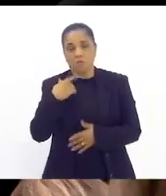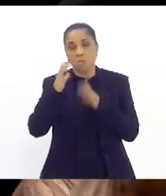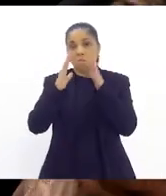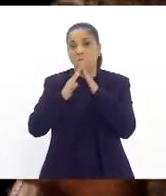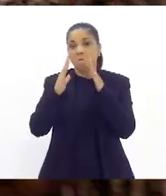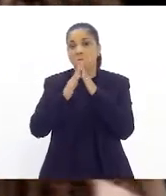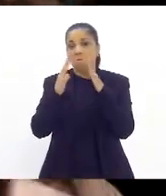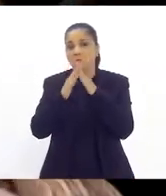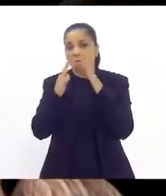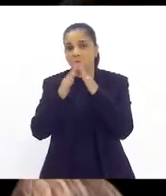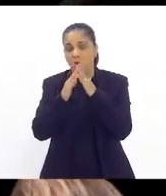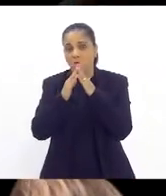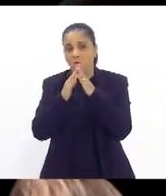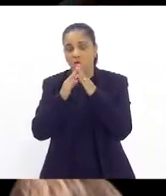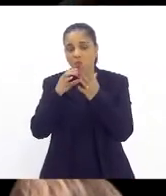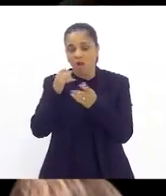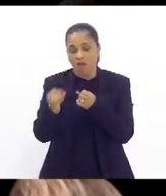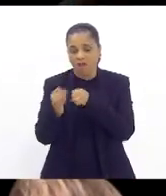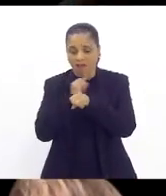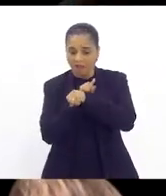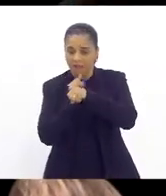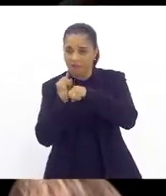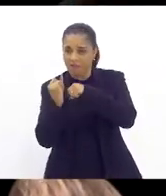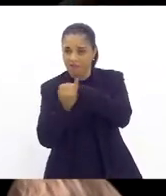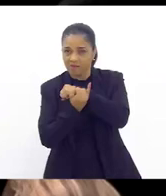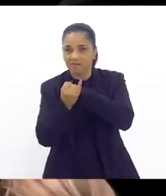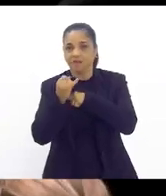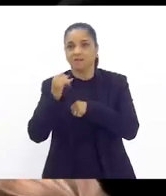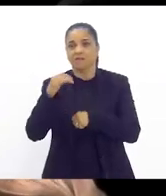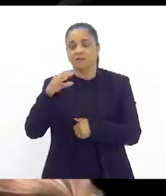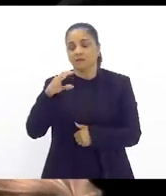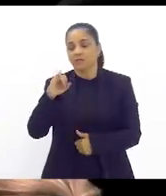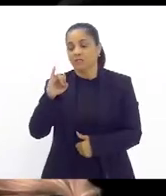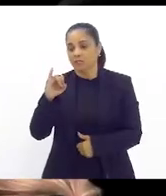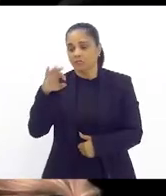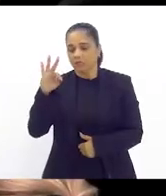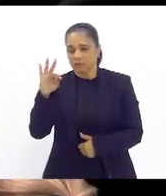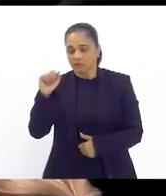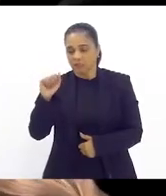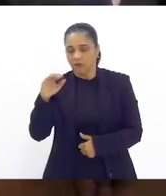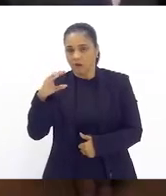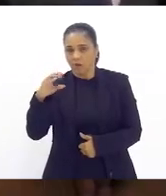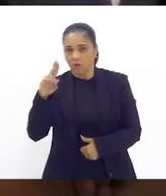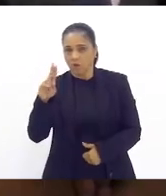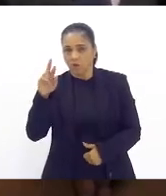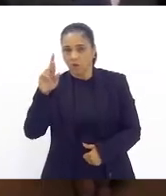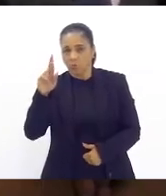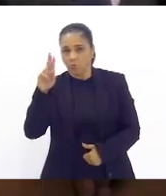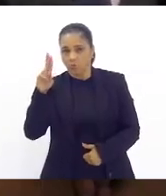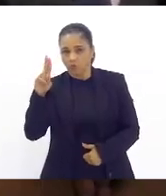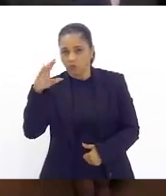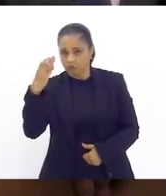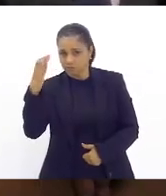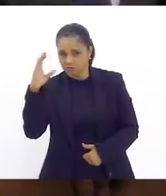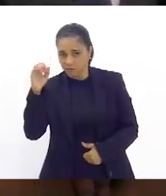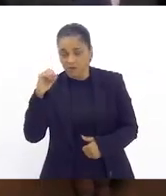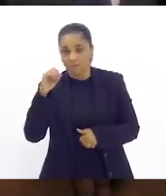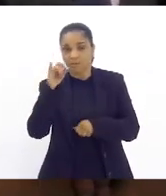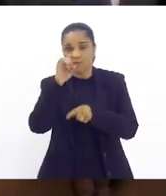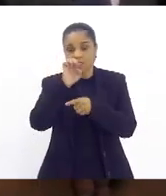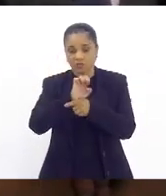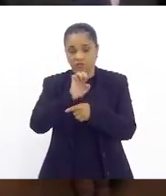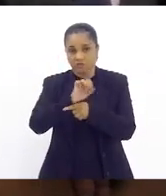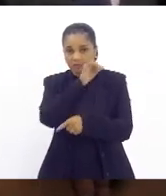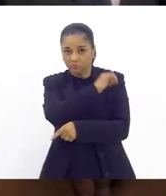da Ilha de Itacuruçá Mangaratiba Rio de Janeiro nesse momento eu não tenho direito